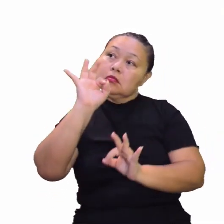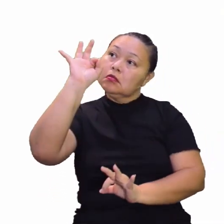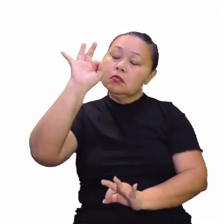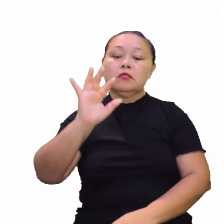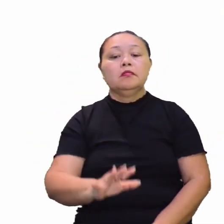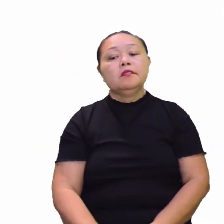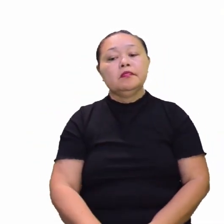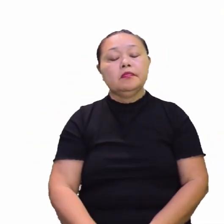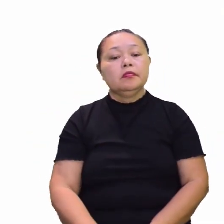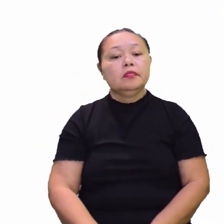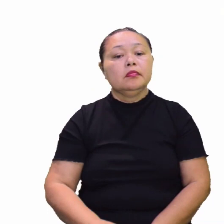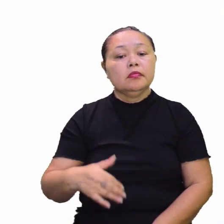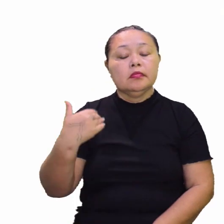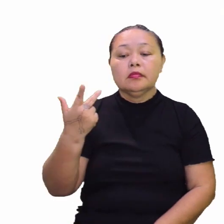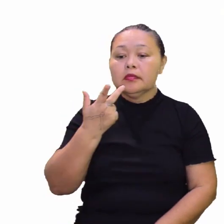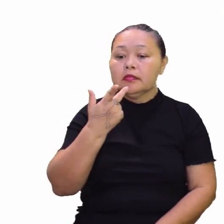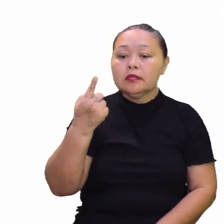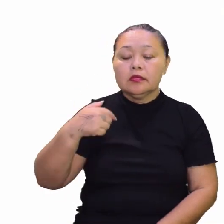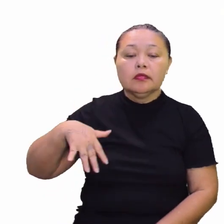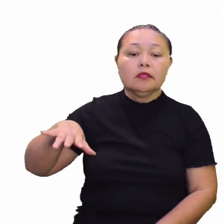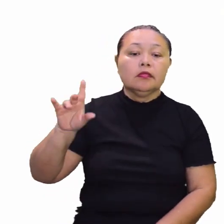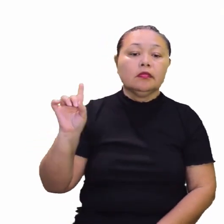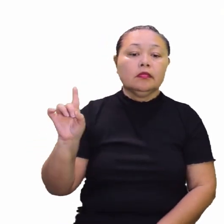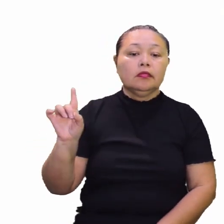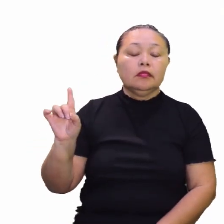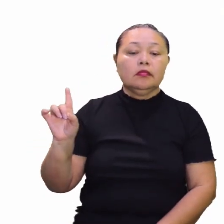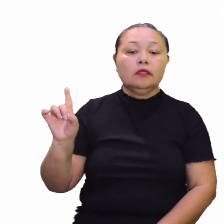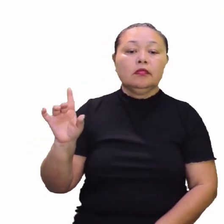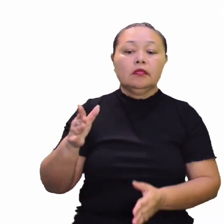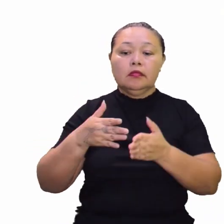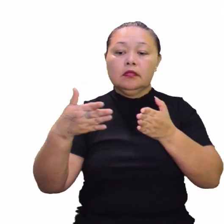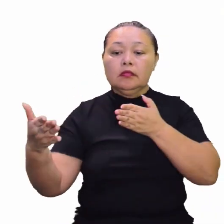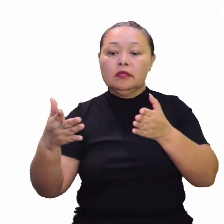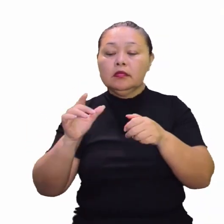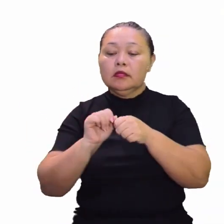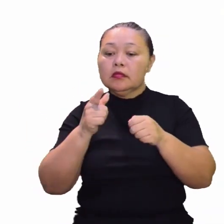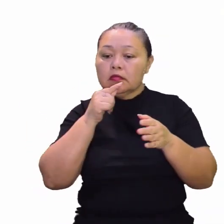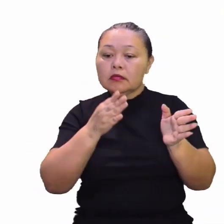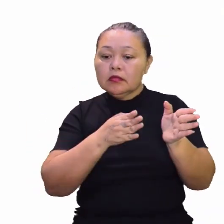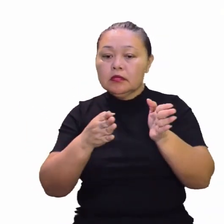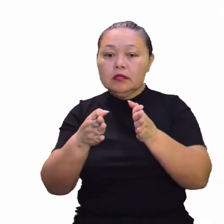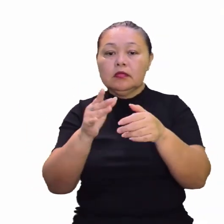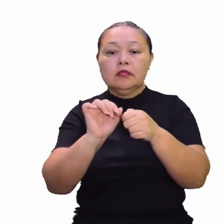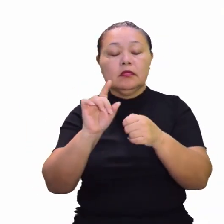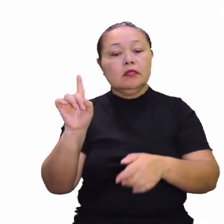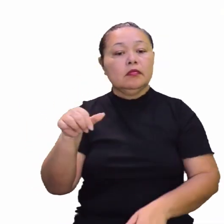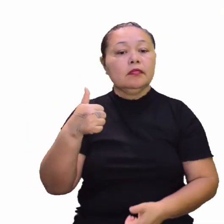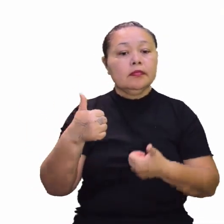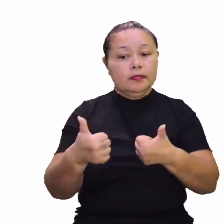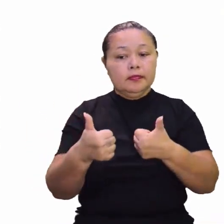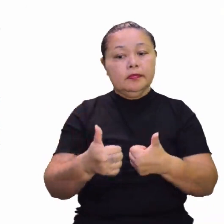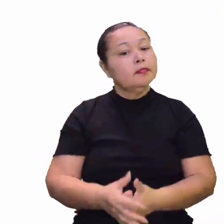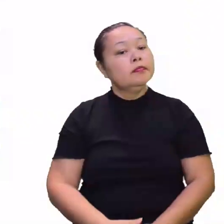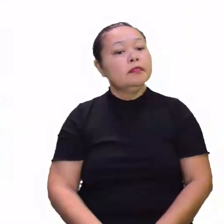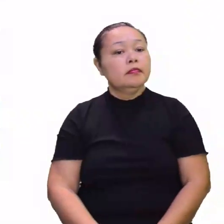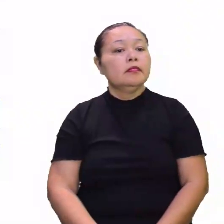metros. Exatamente. Então, a gente está falando aí da largura do rio, né?